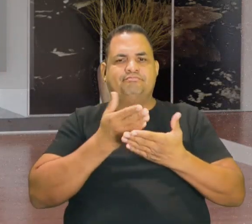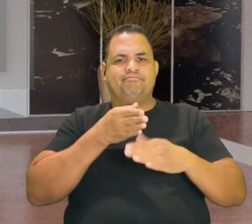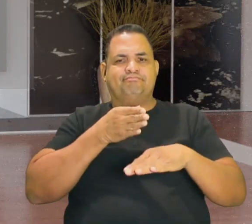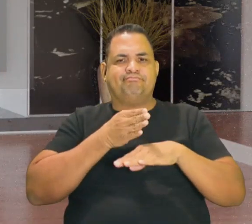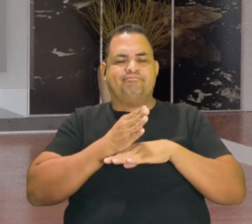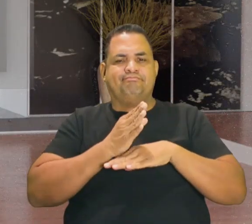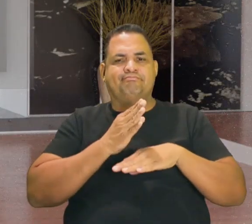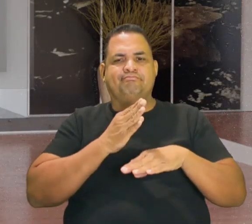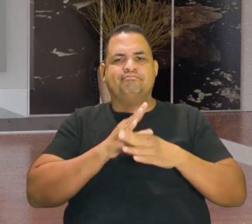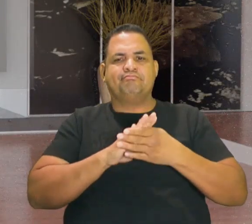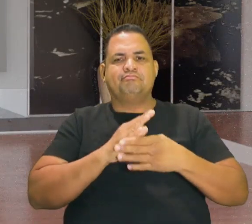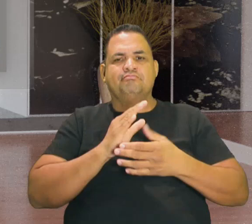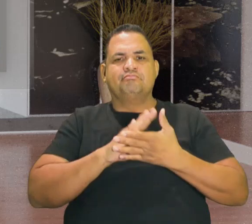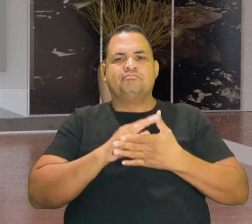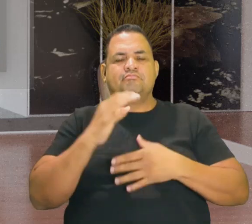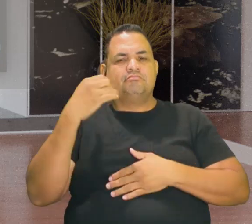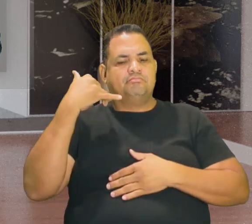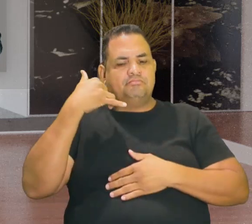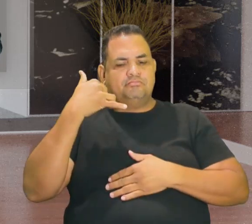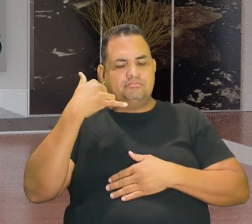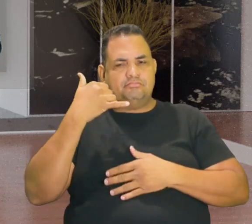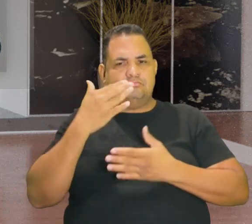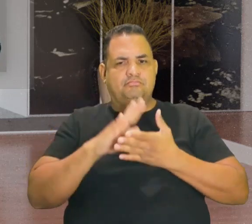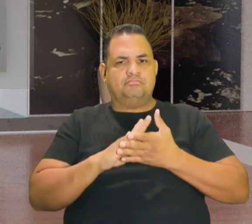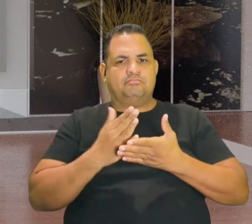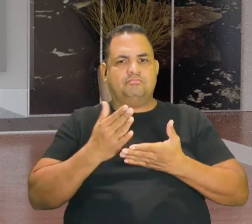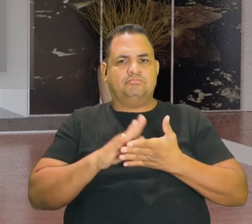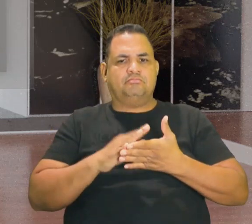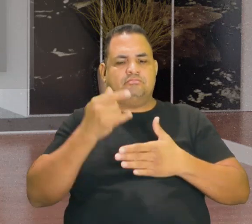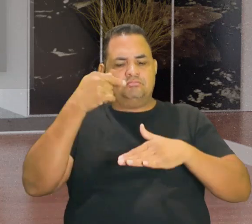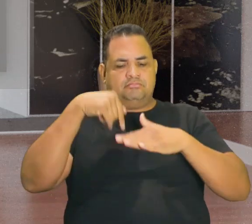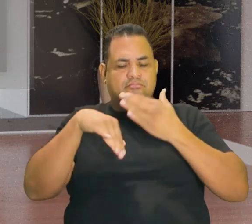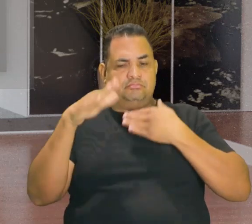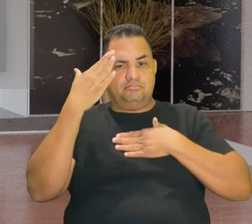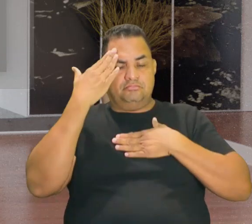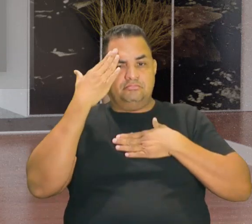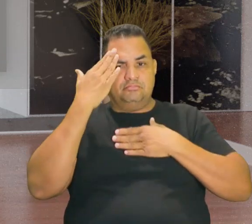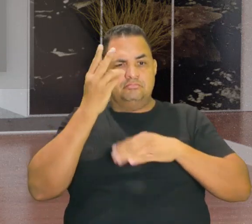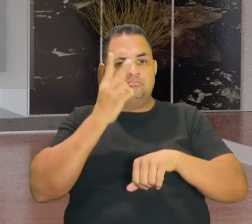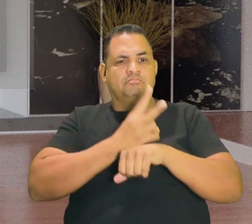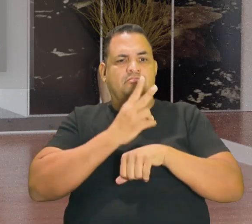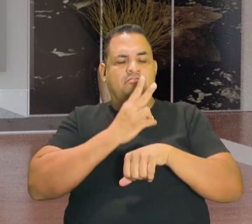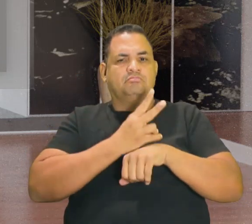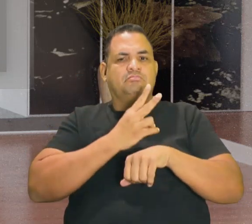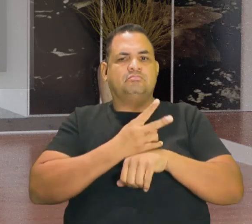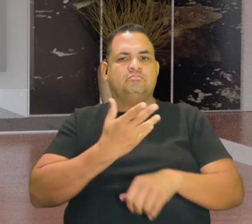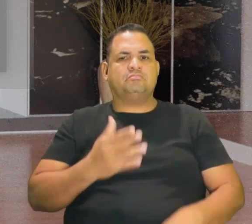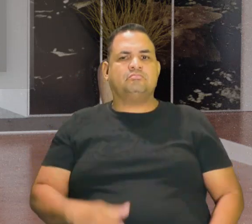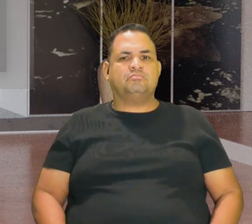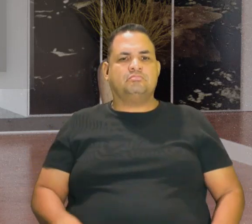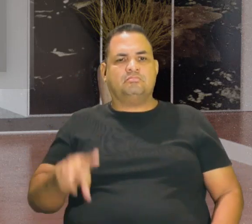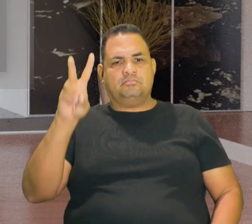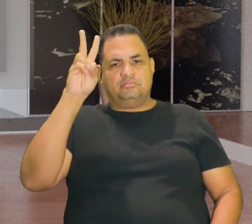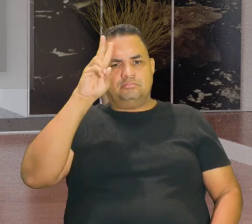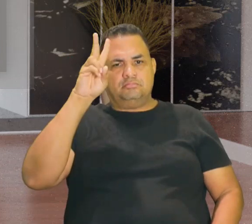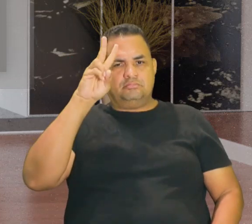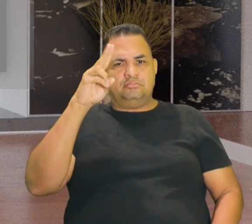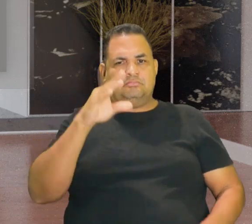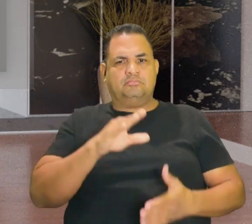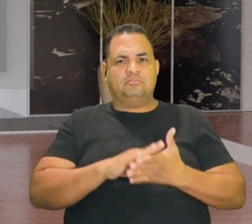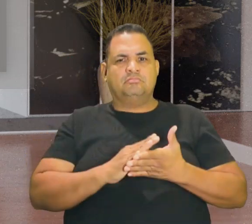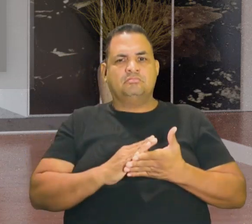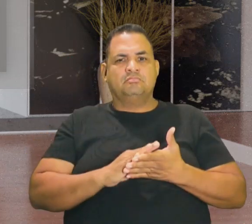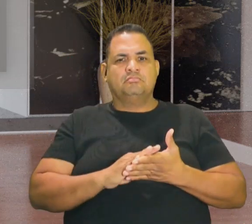celular então você traga um material complementar para vocês aprofundarem por exemplo esse vídeo aí é sobre a história de